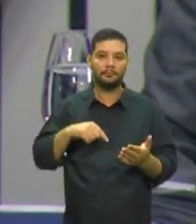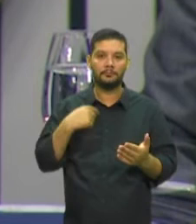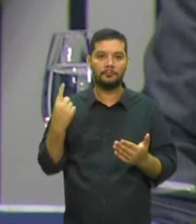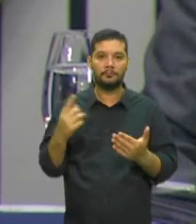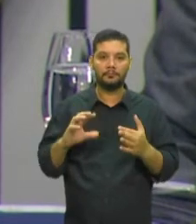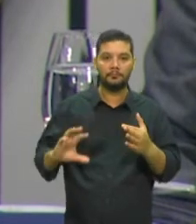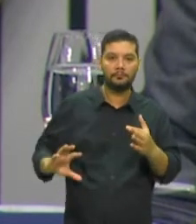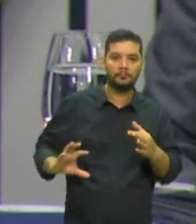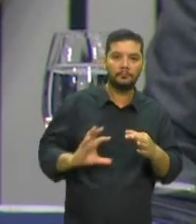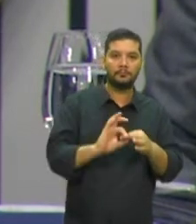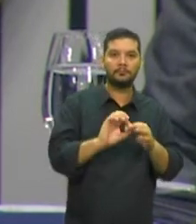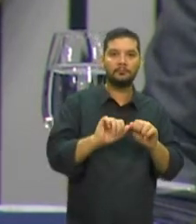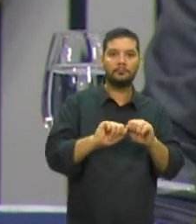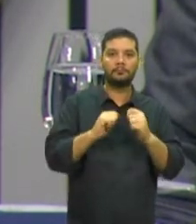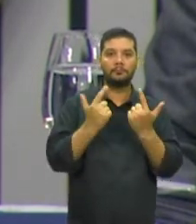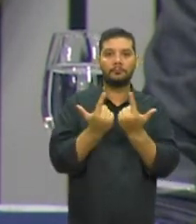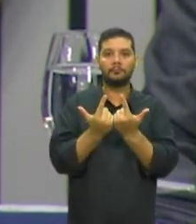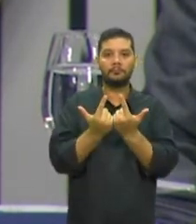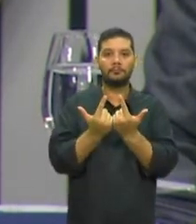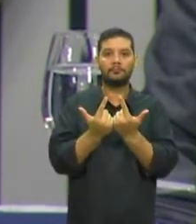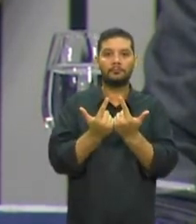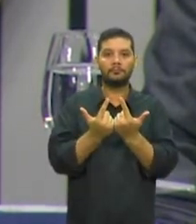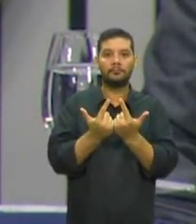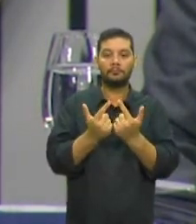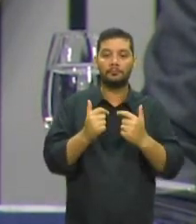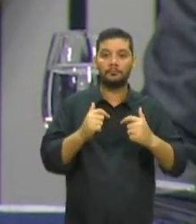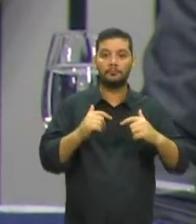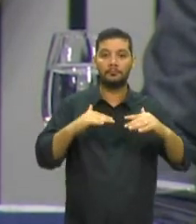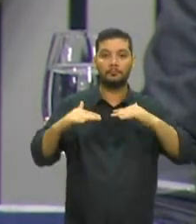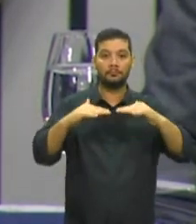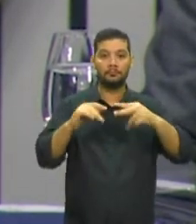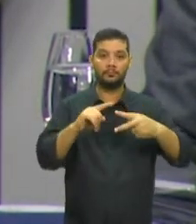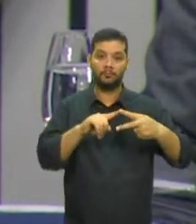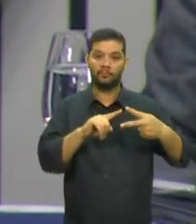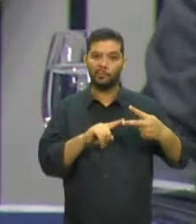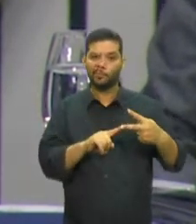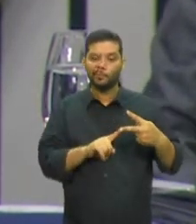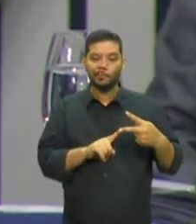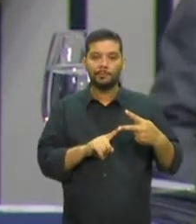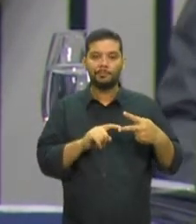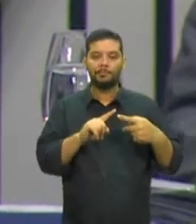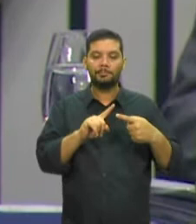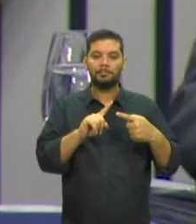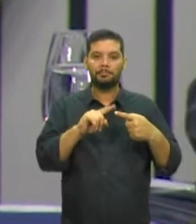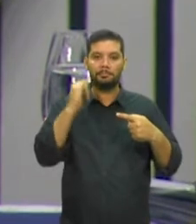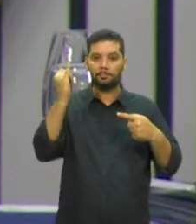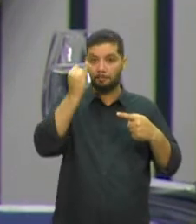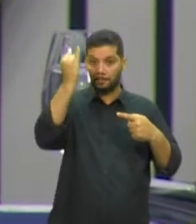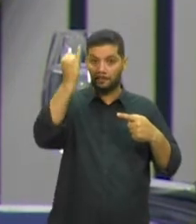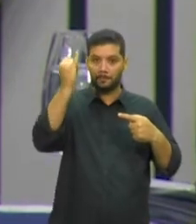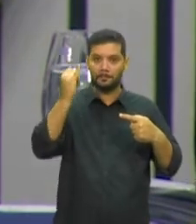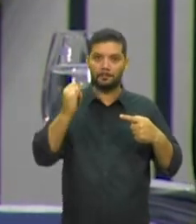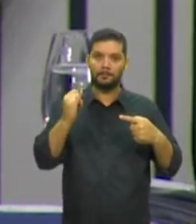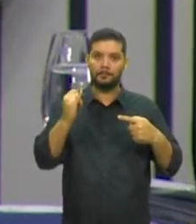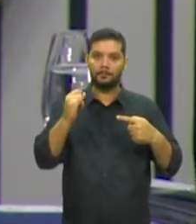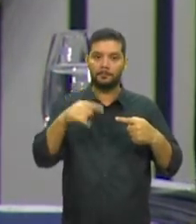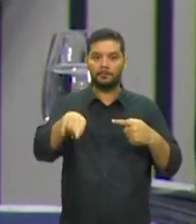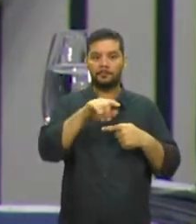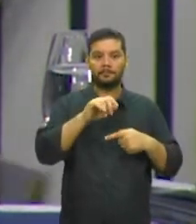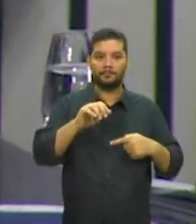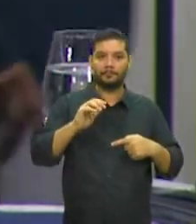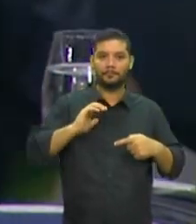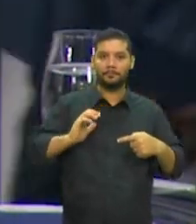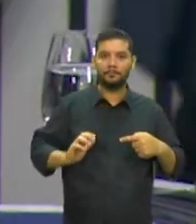à Assembleia Itinerante duas ações que consideramos de extrema importância para os cidadãos e